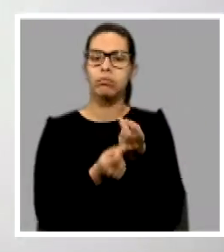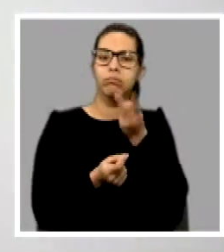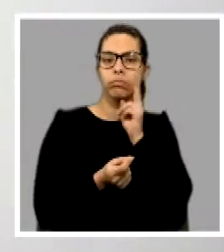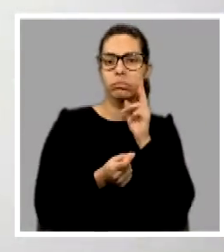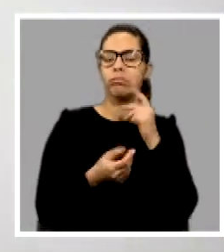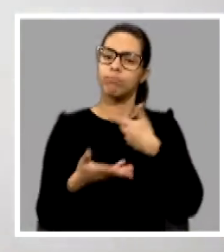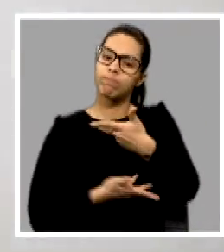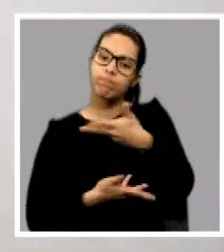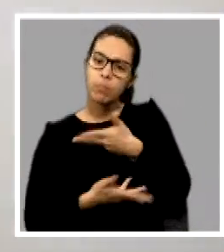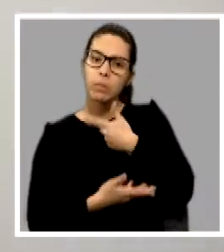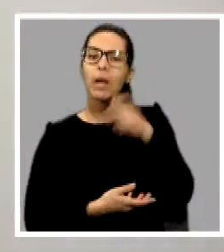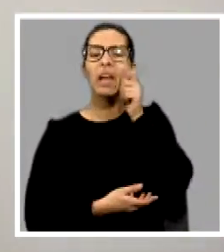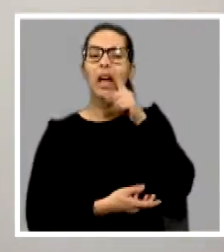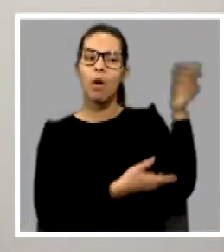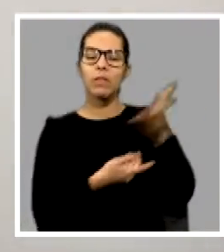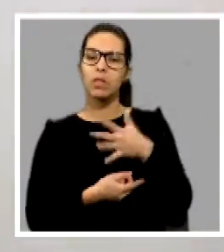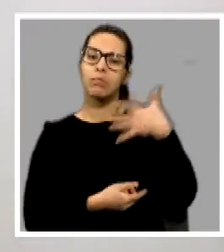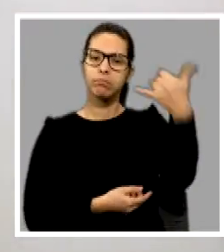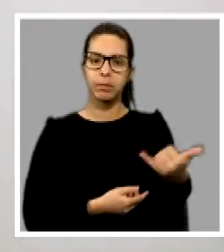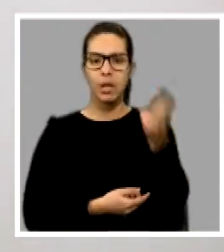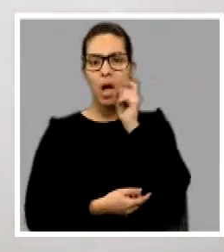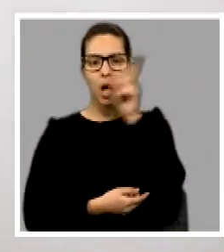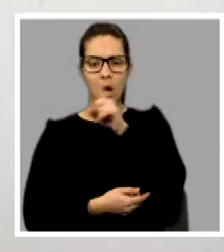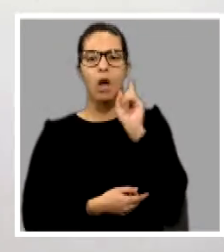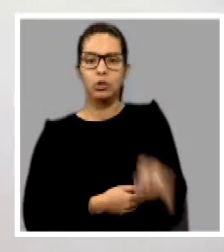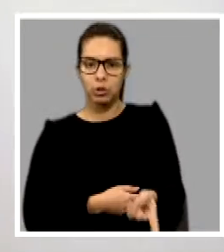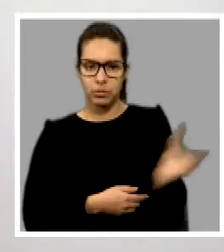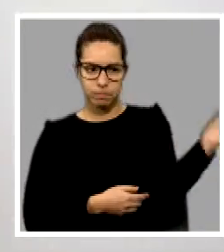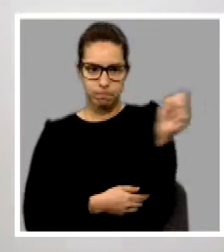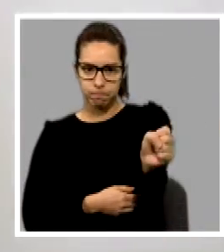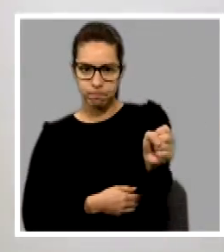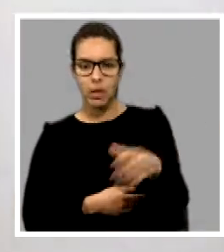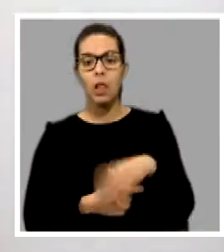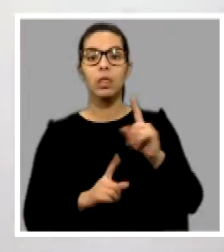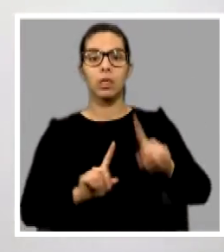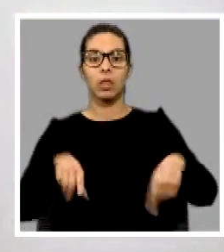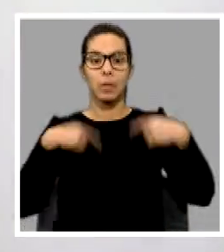produtor e chegar a um consenso sobre quem é o próximo convidado.